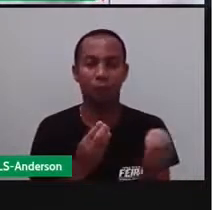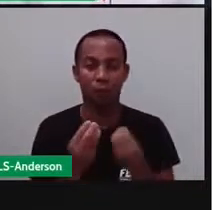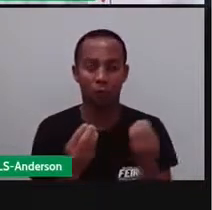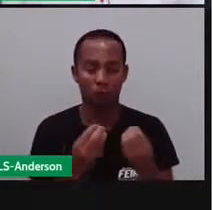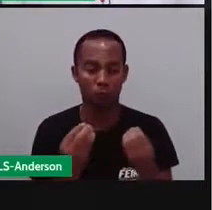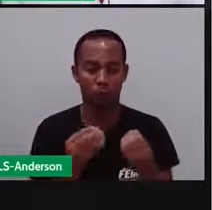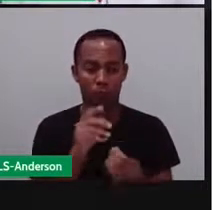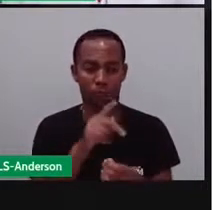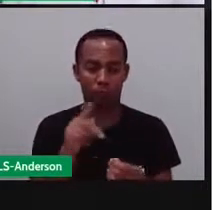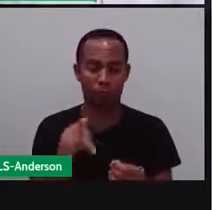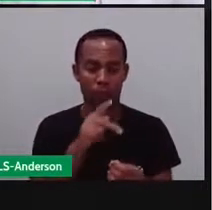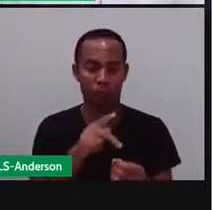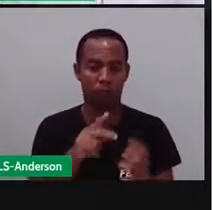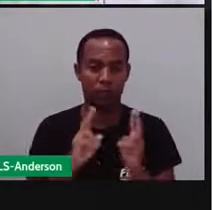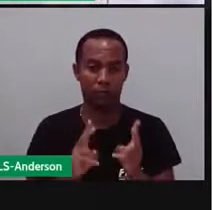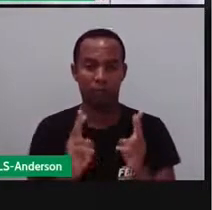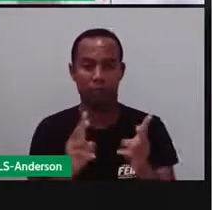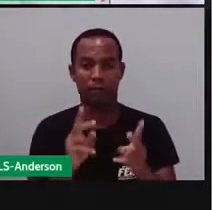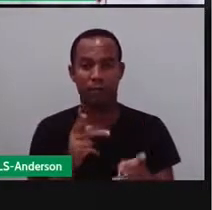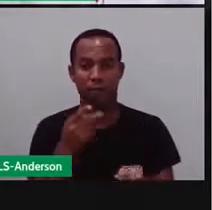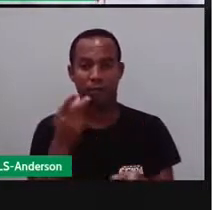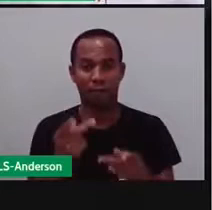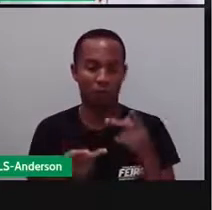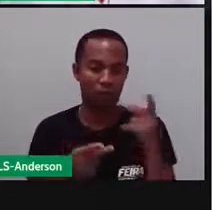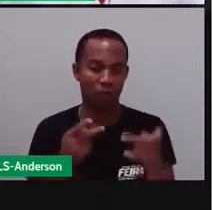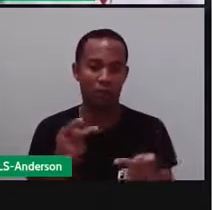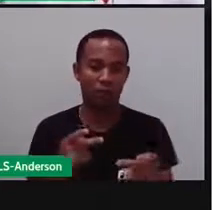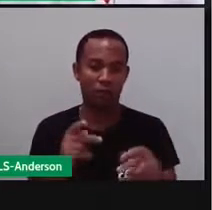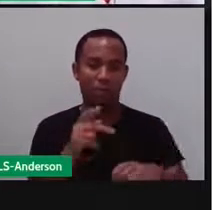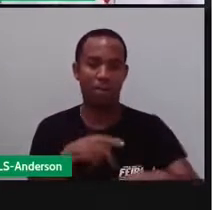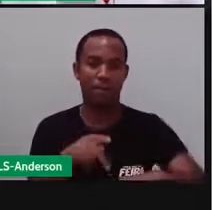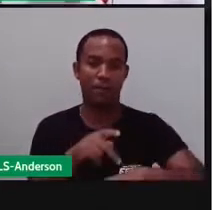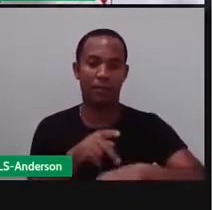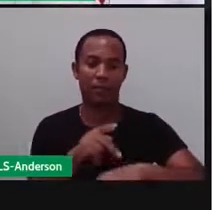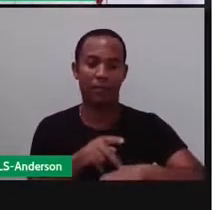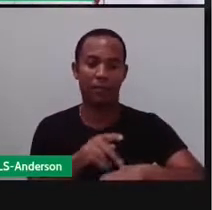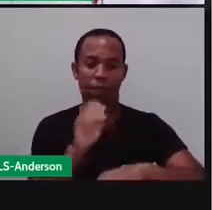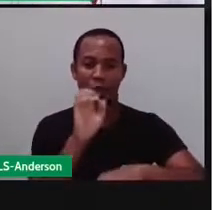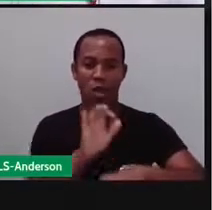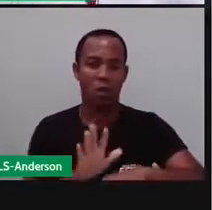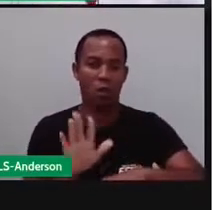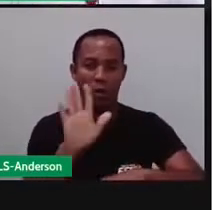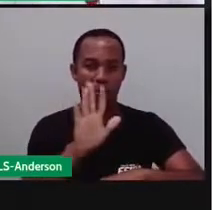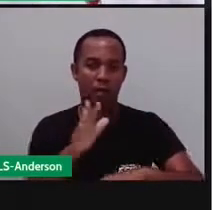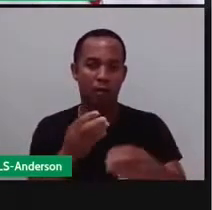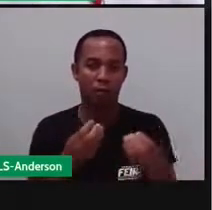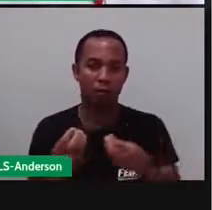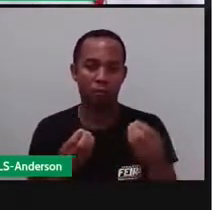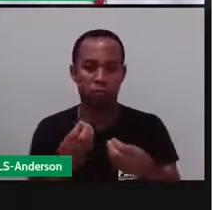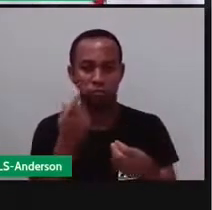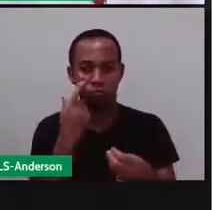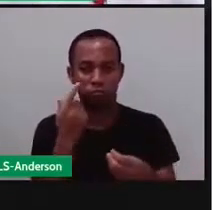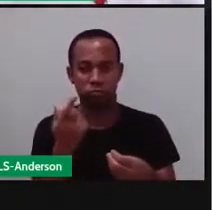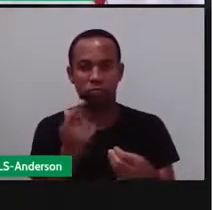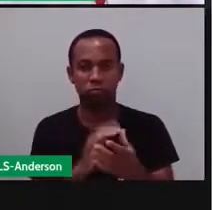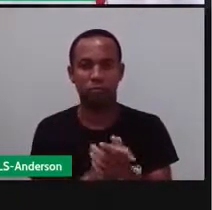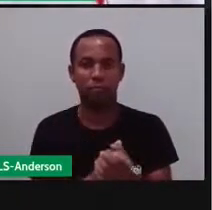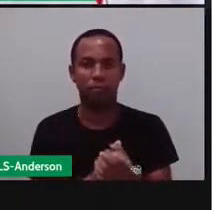que a Pró está sempre falando sobre a Europa, sobre essa influência da Europa, por conta desse período de colonização,